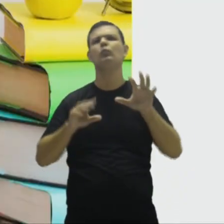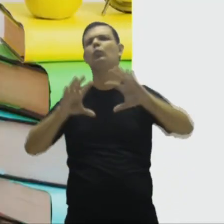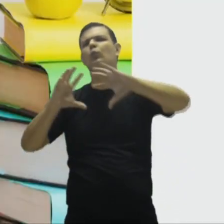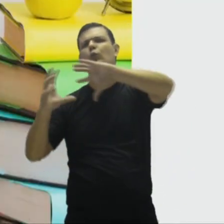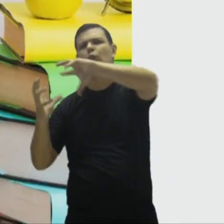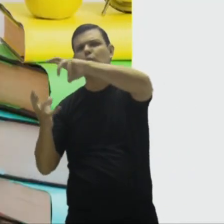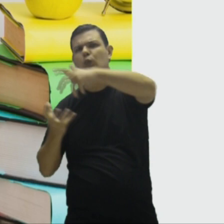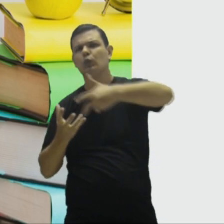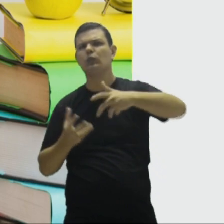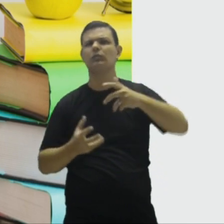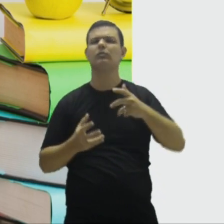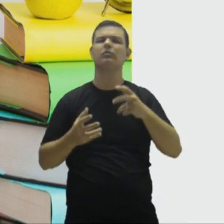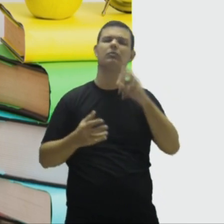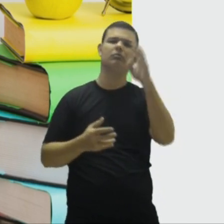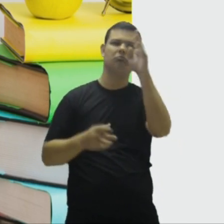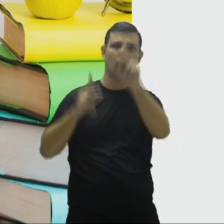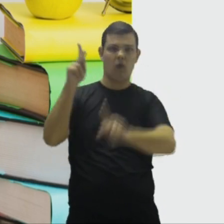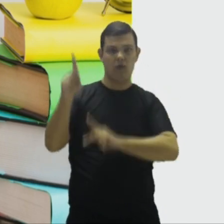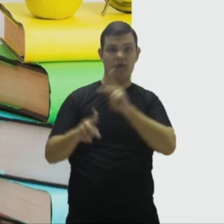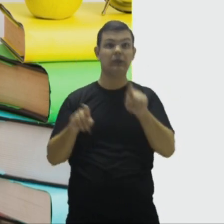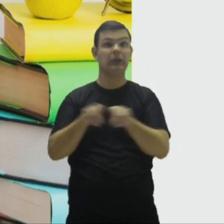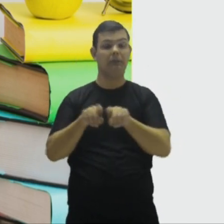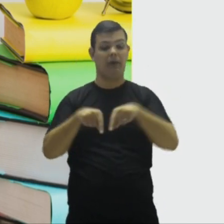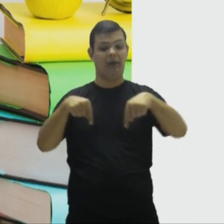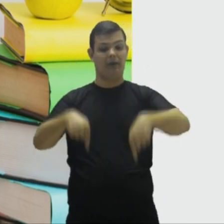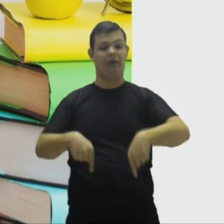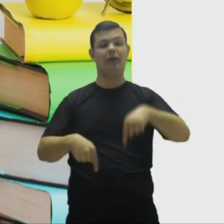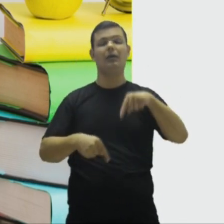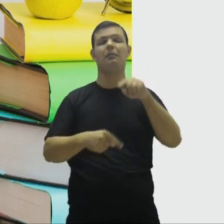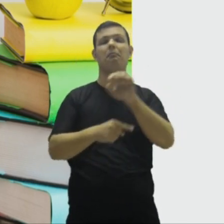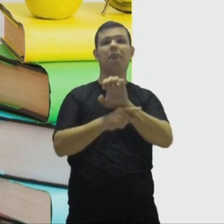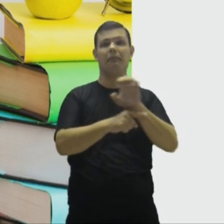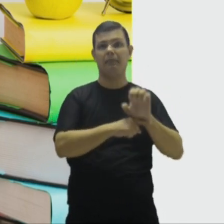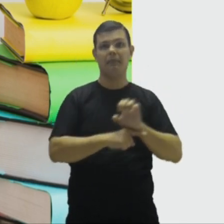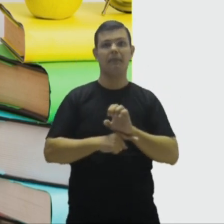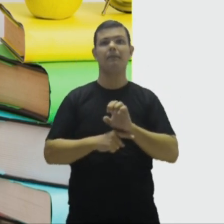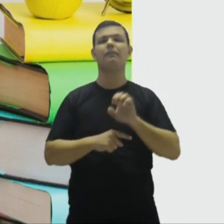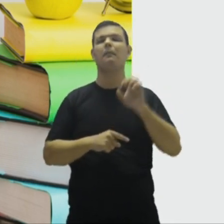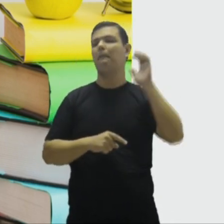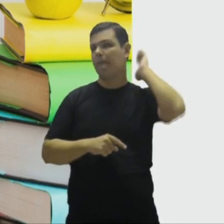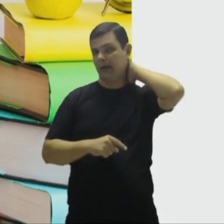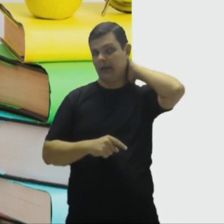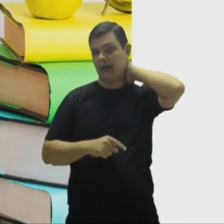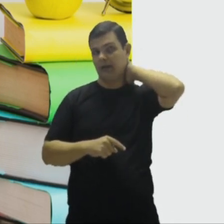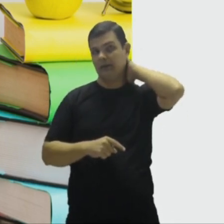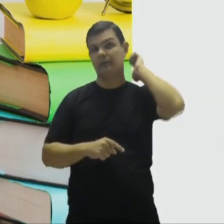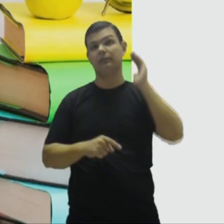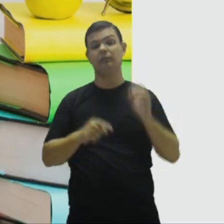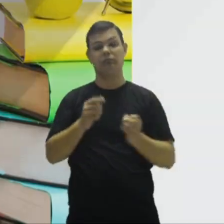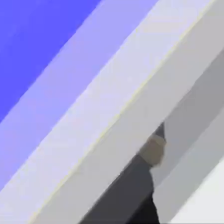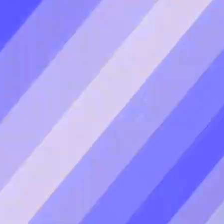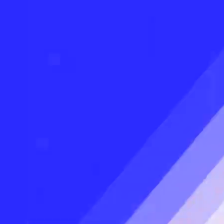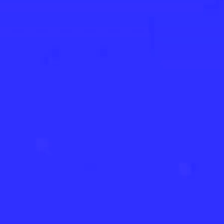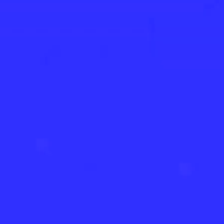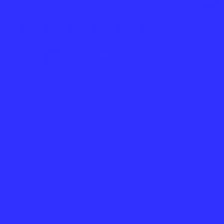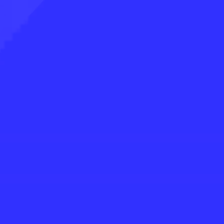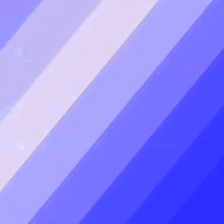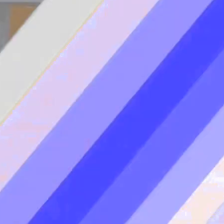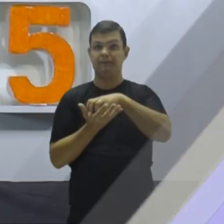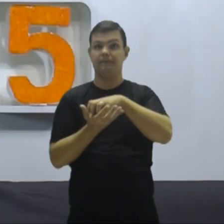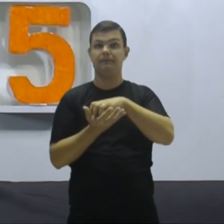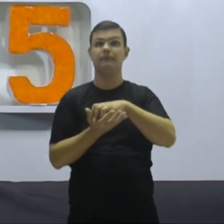e falamos sobre a formação da sociedade no Pará, né? A presença das vilas, a criação das vilas. Bom,